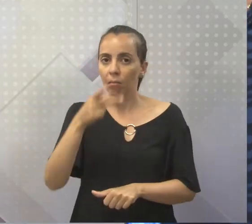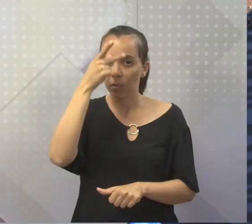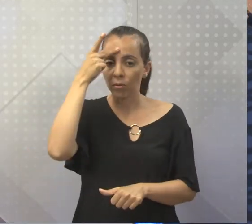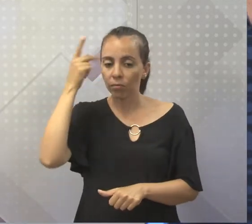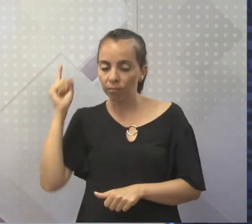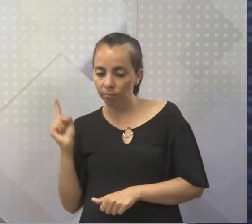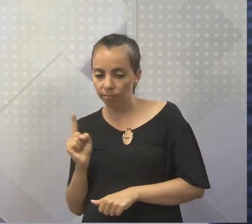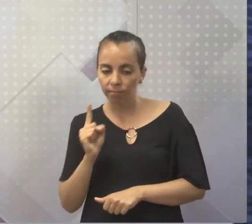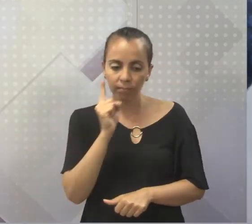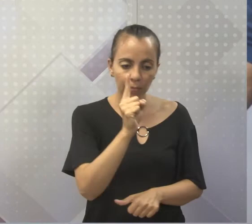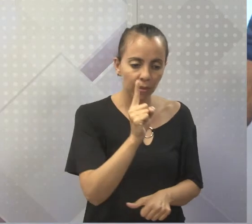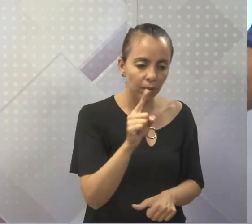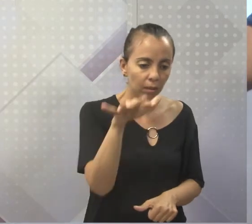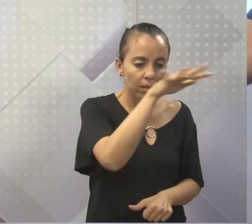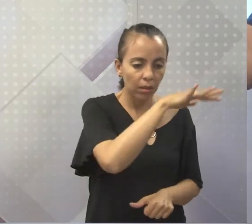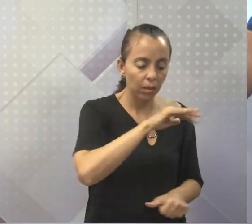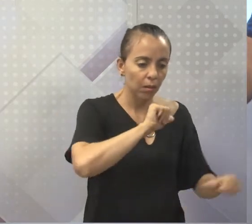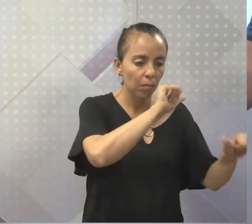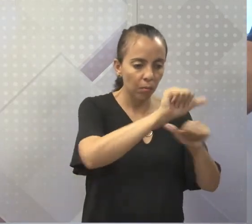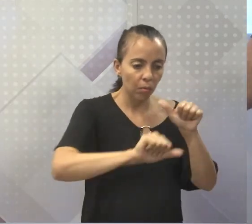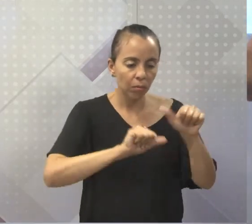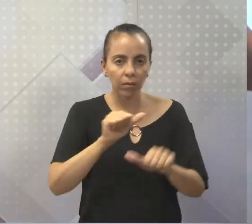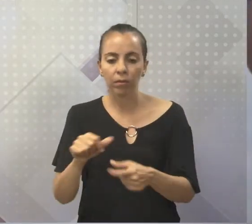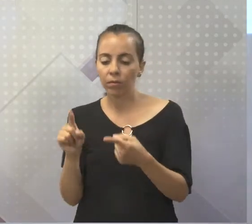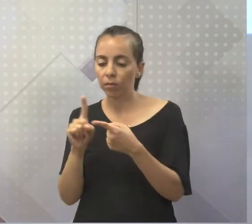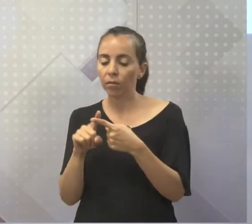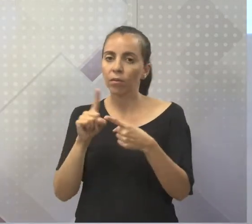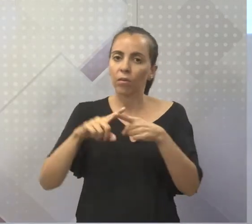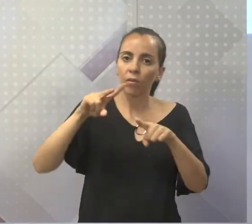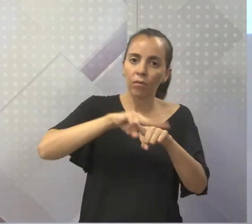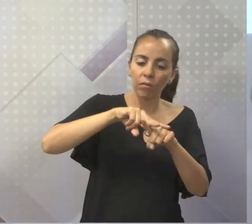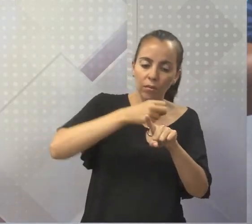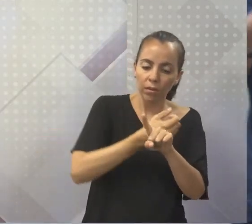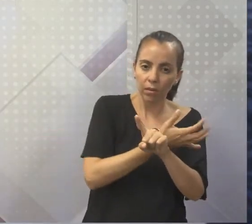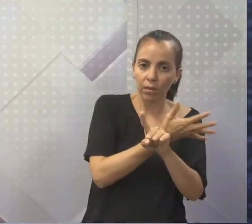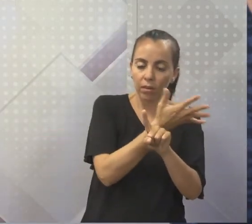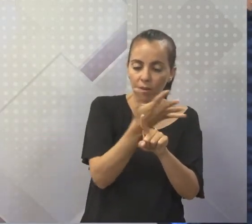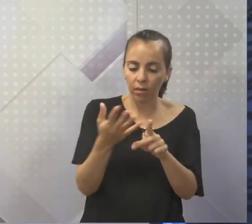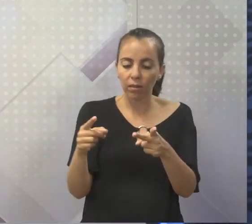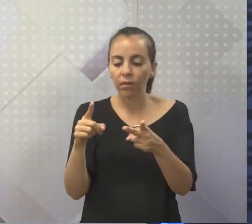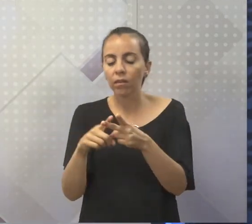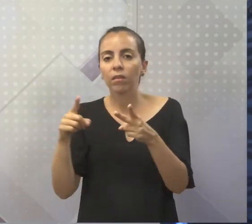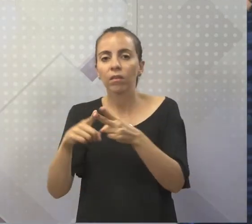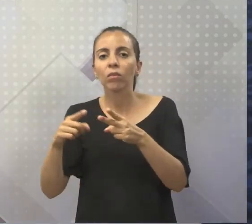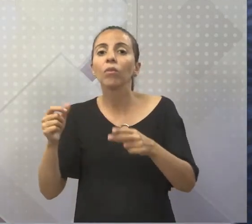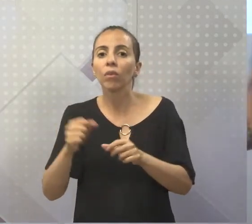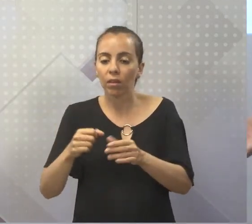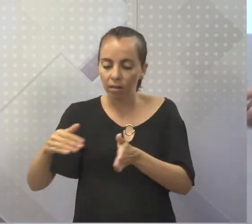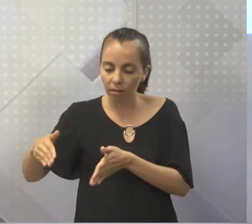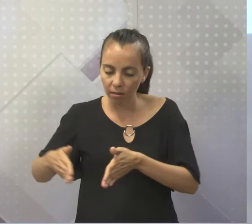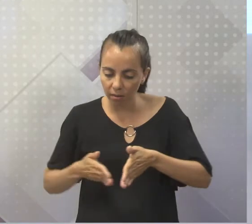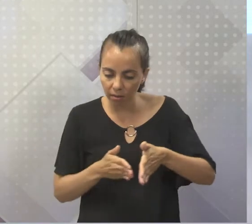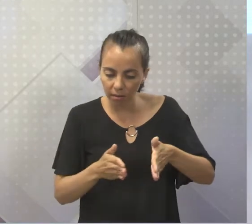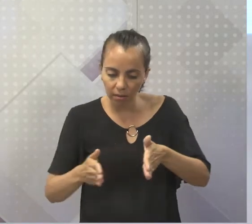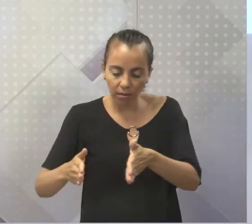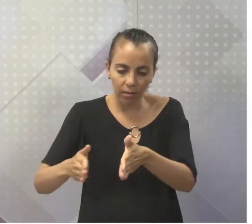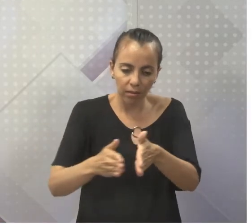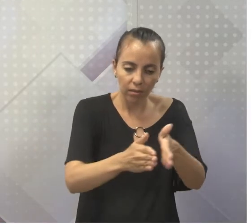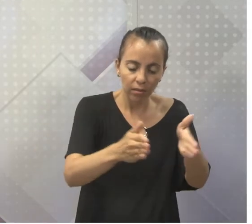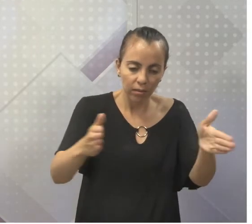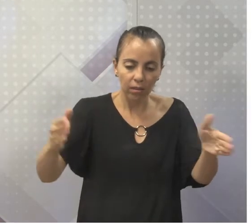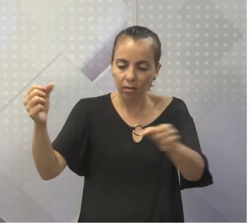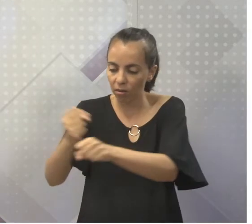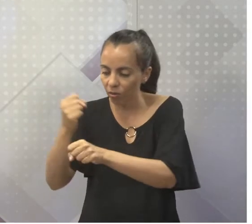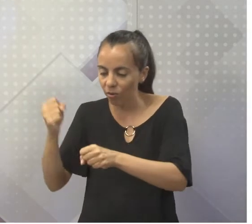homem chega e altera planta Abra o Estrada constroem uma surda e esse é o chamou o meio